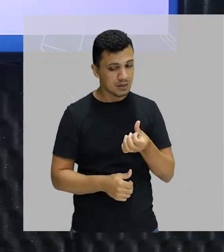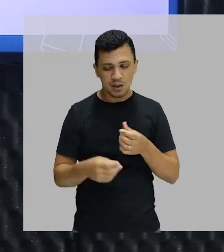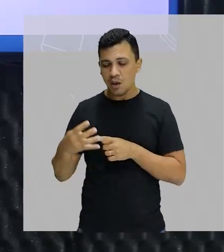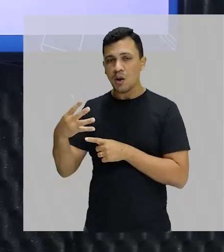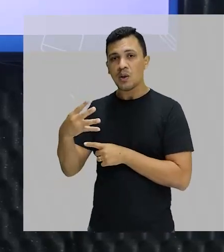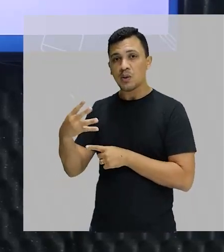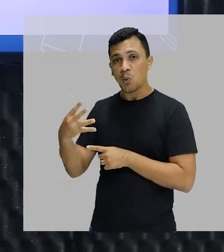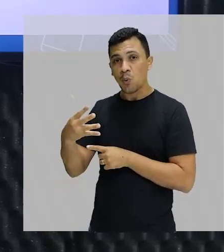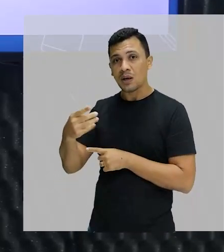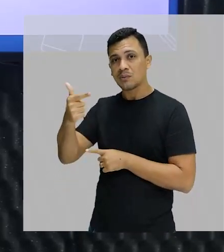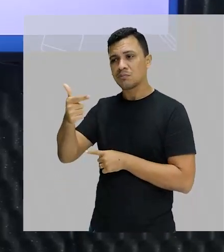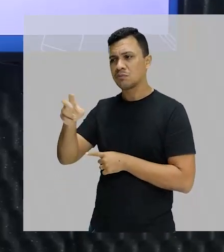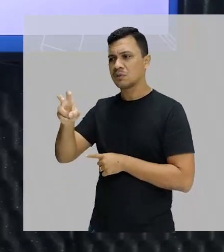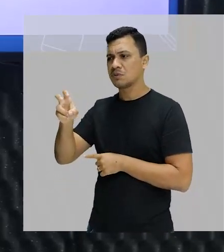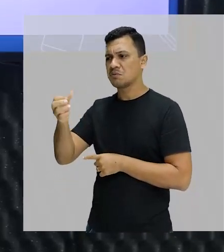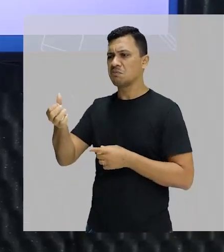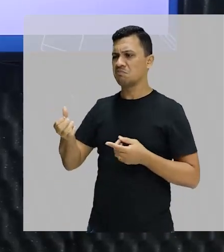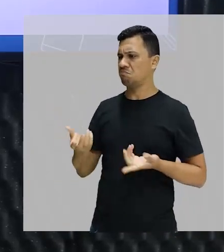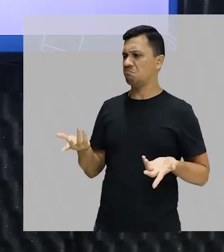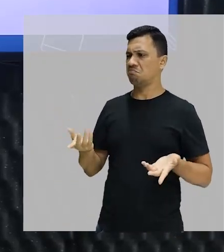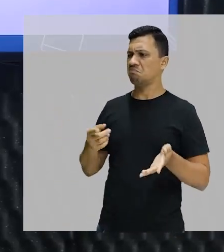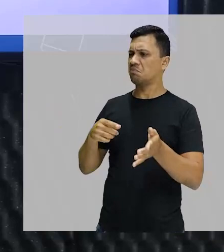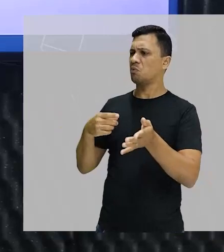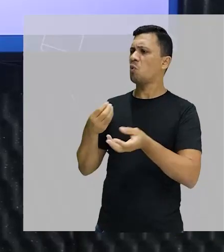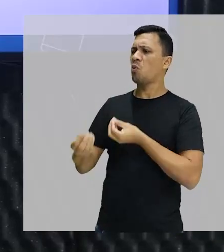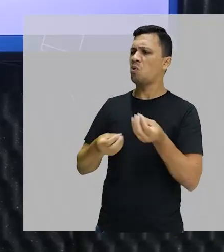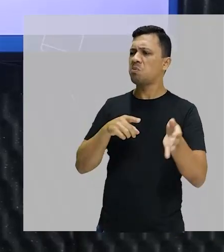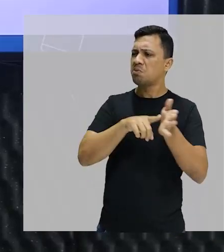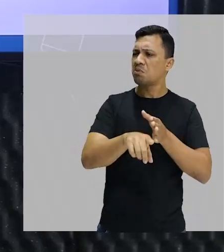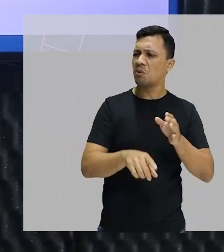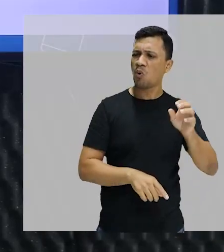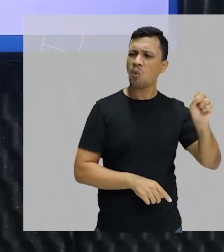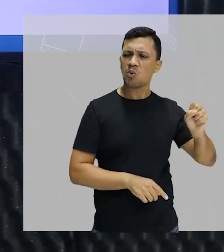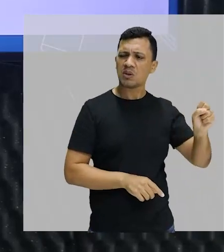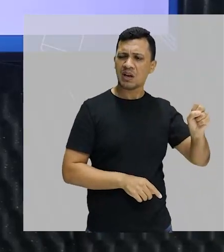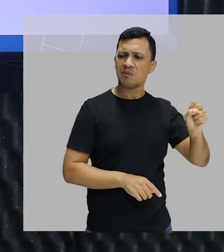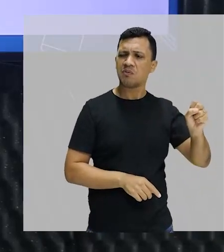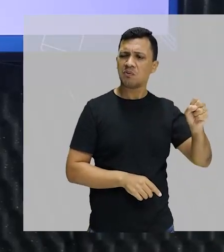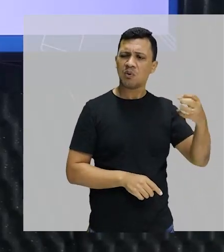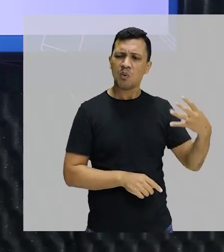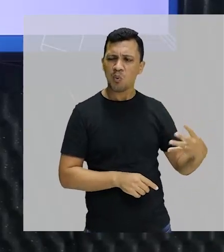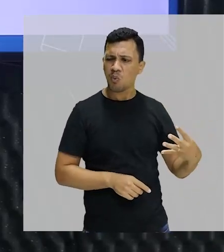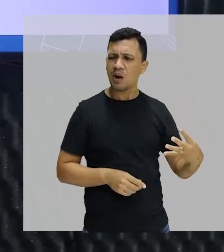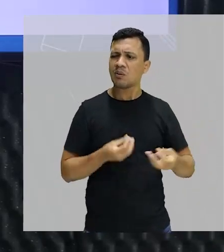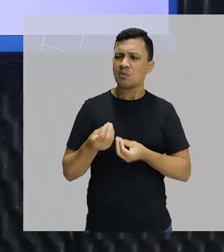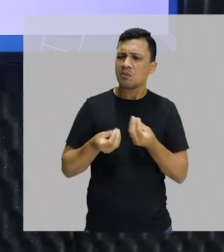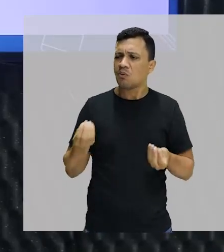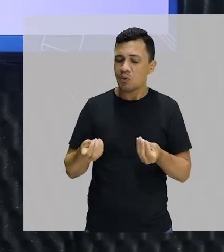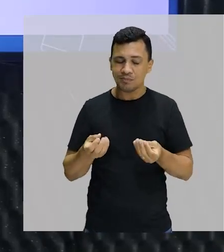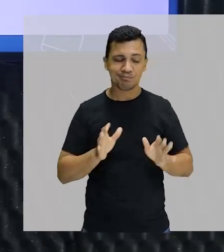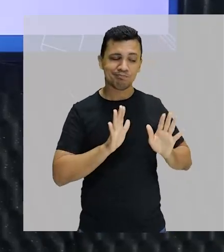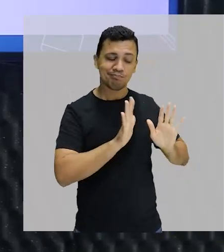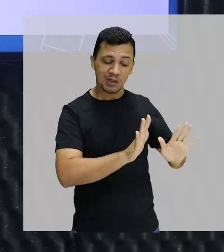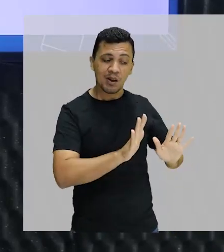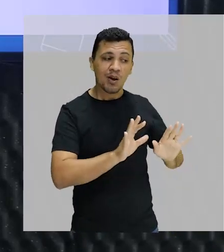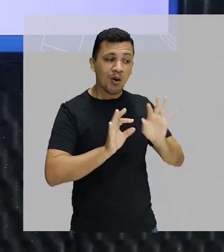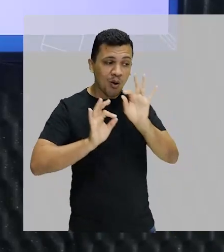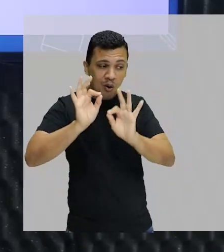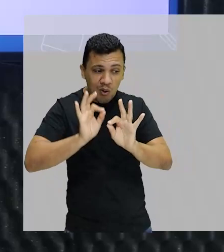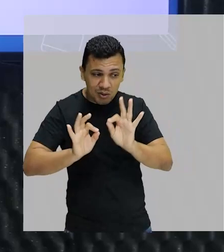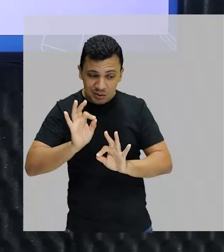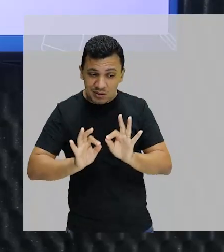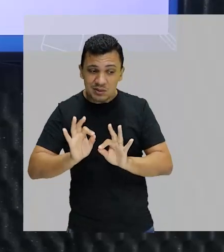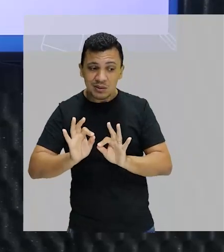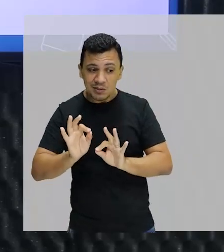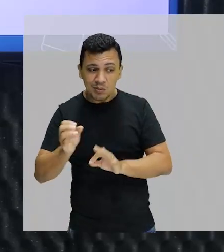256. Mas, Renata, a questão disse oitavo e quarto. Como eu disse para você, eu estou só reorganizando essa PG para